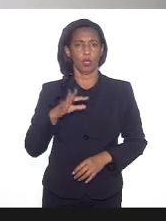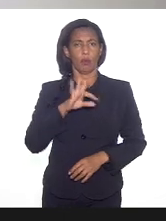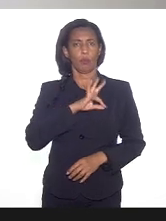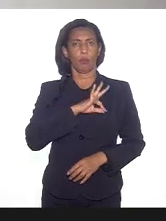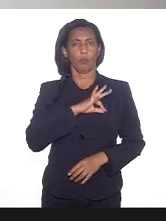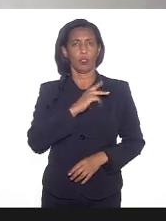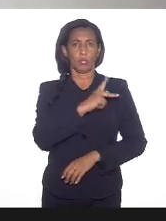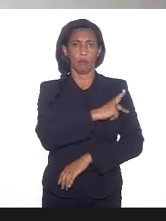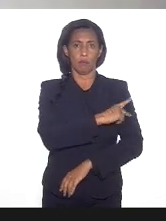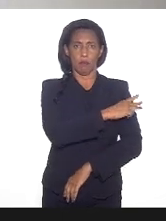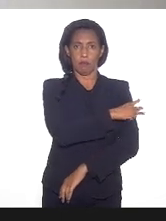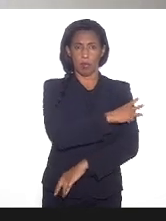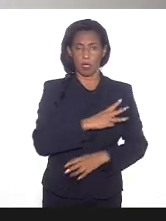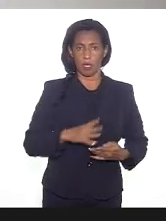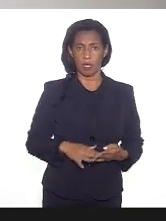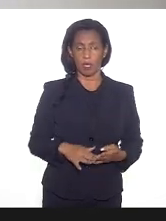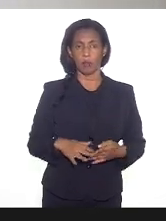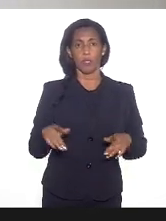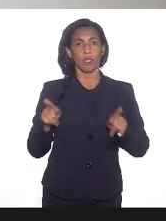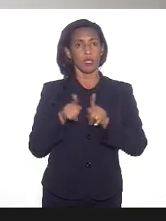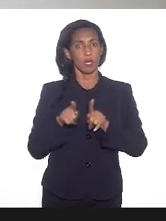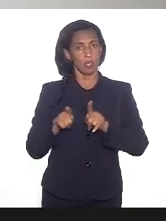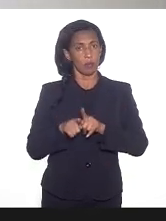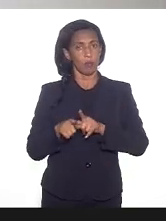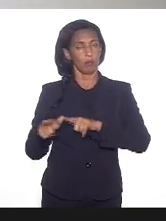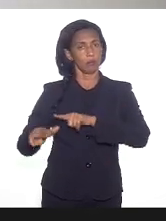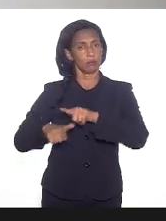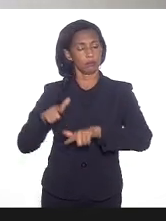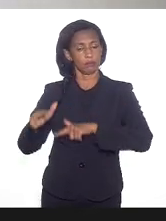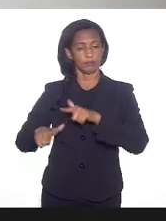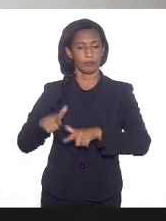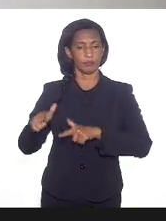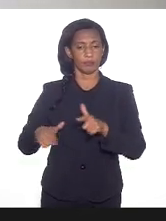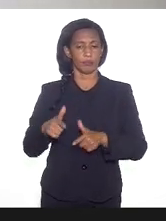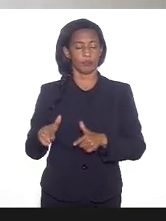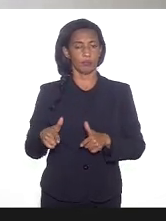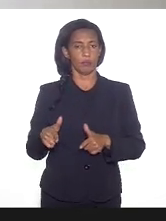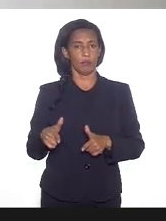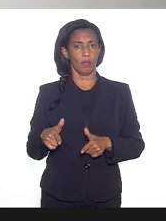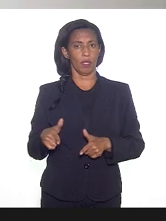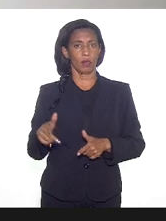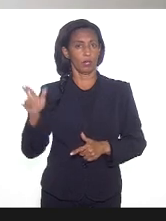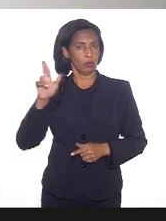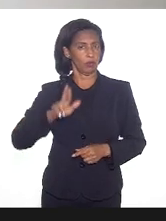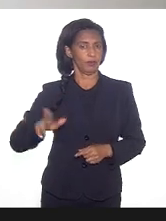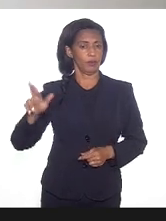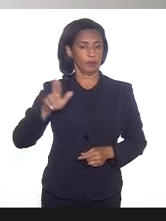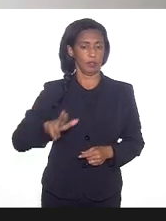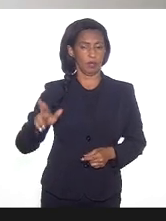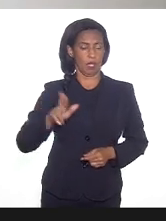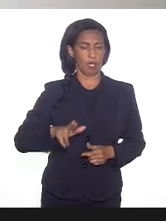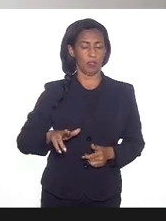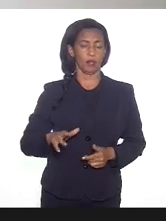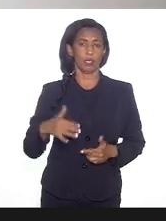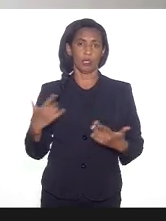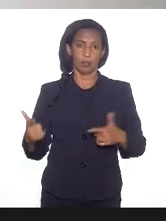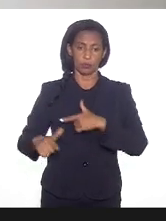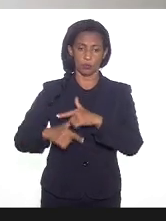militar, e um servidor das universidades e um